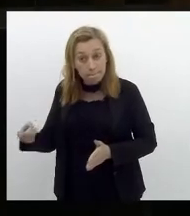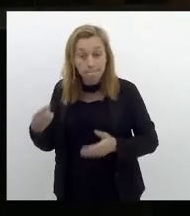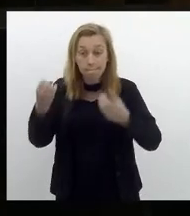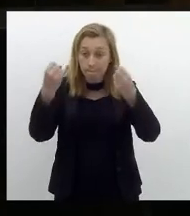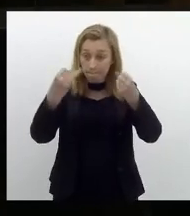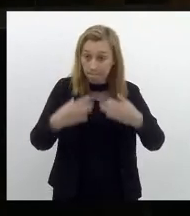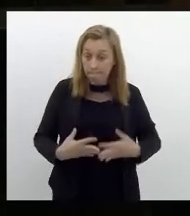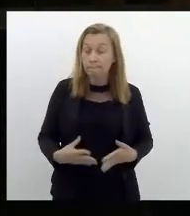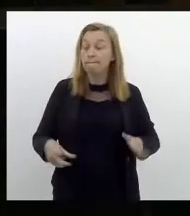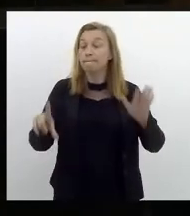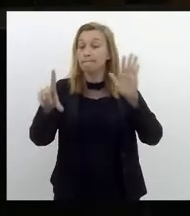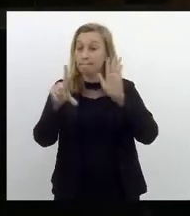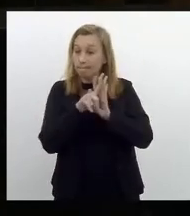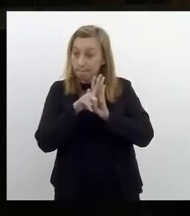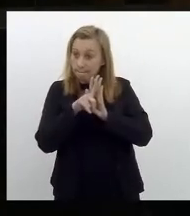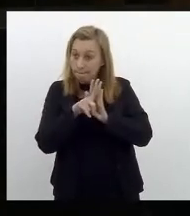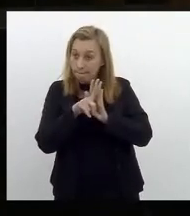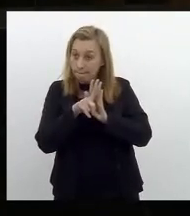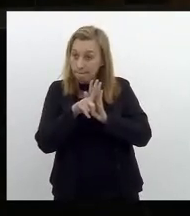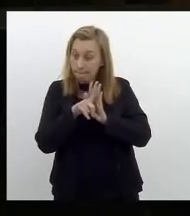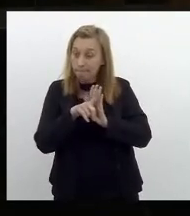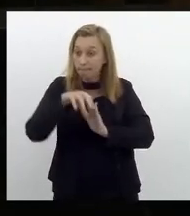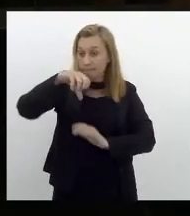expliquei a lei